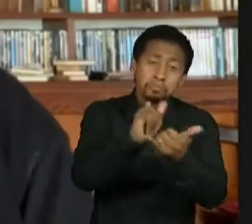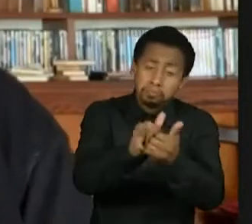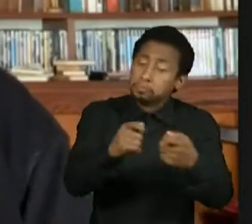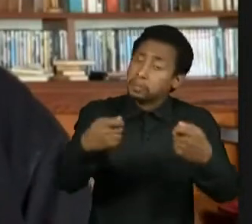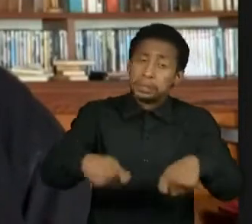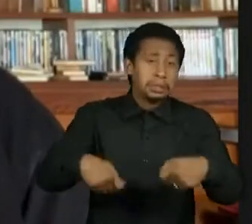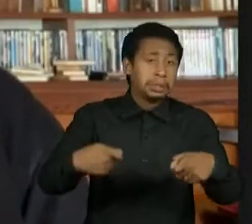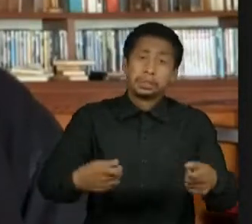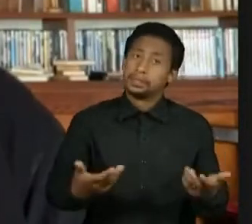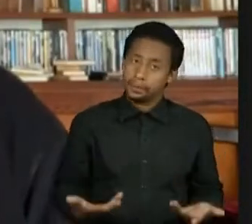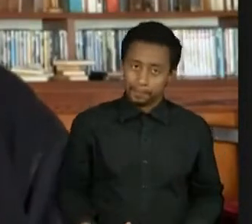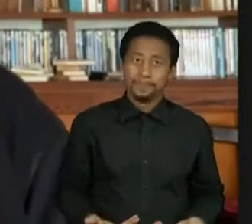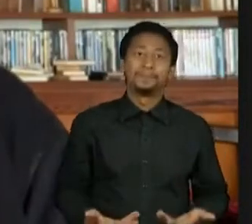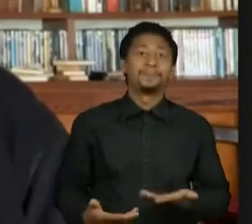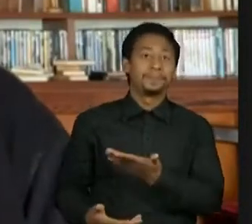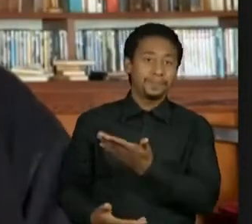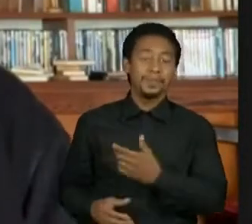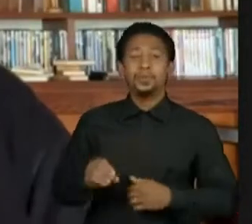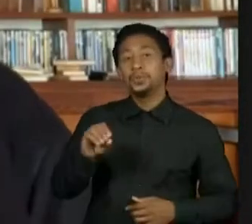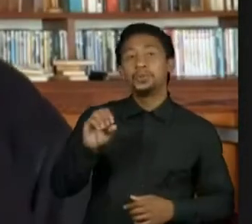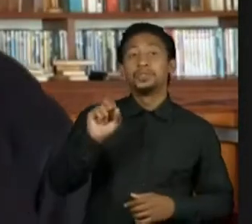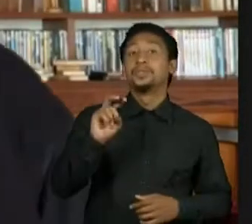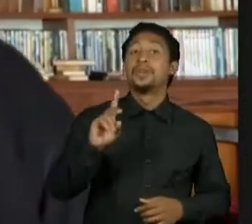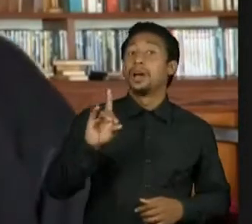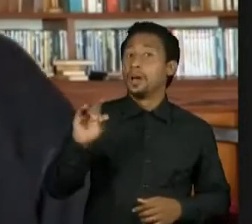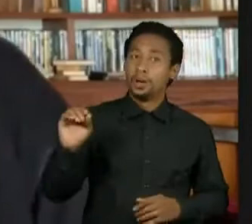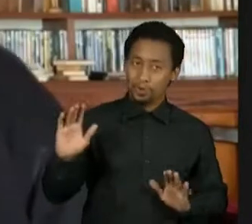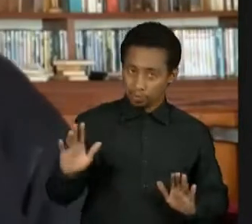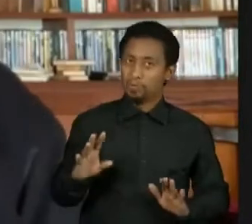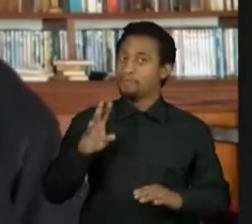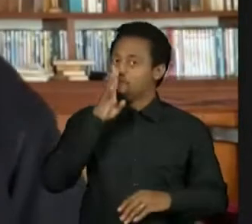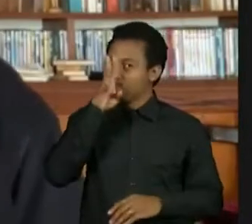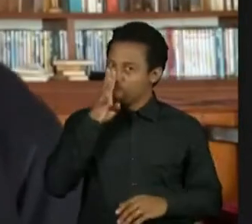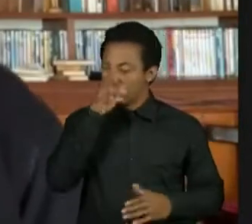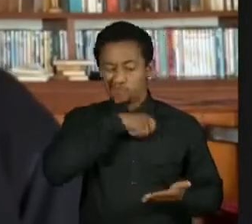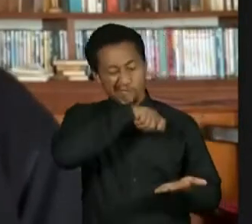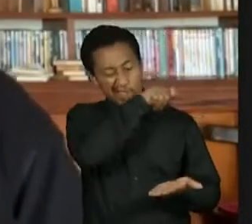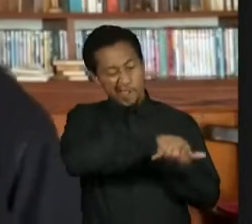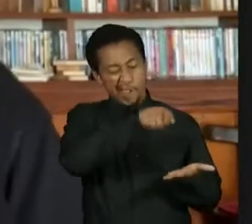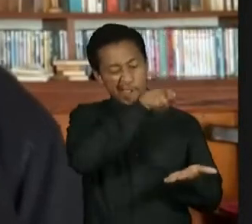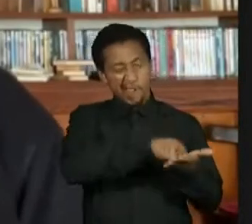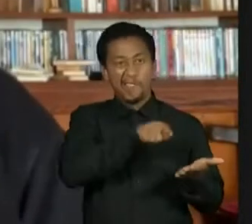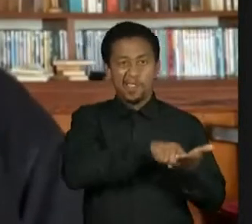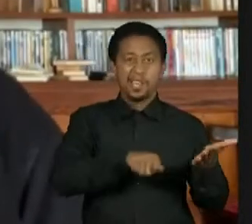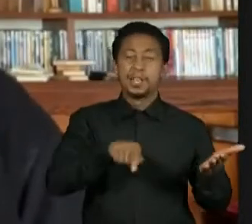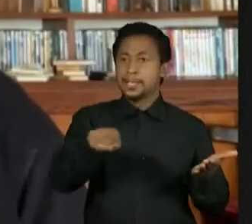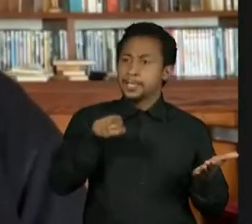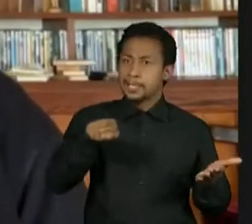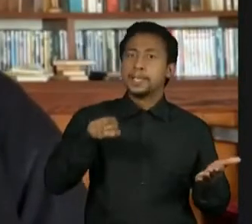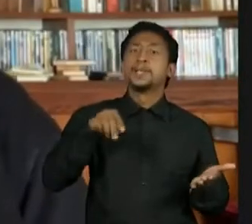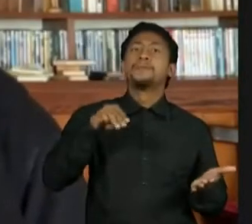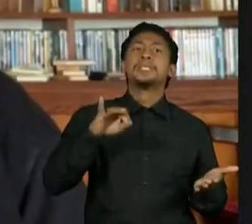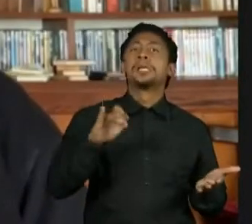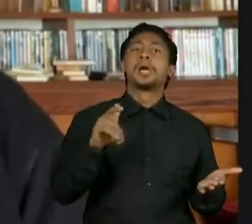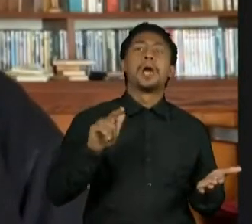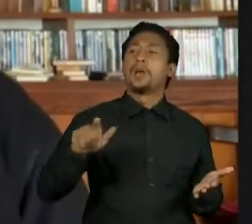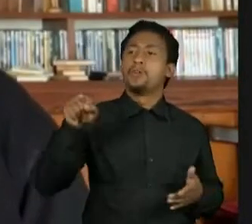Oswaldo pode fazer referências, insistentes referências ao Mário, né, como gay e de maneira